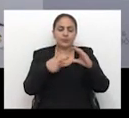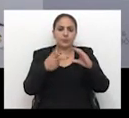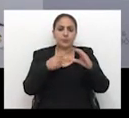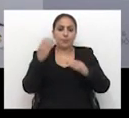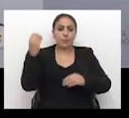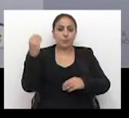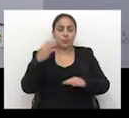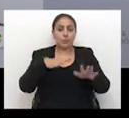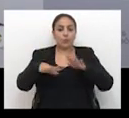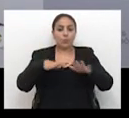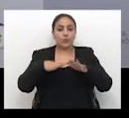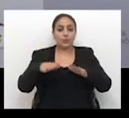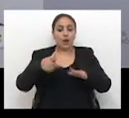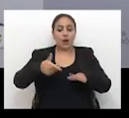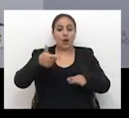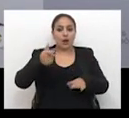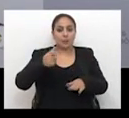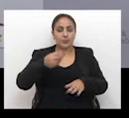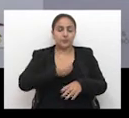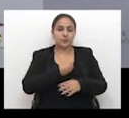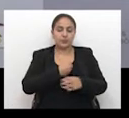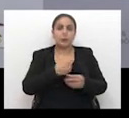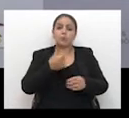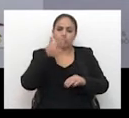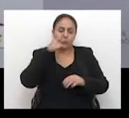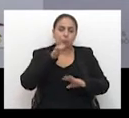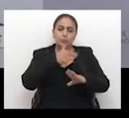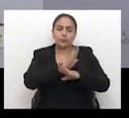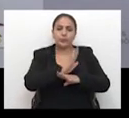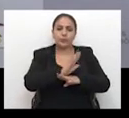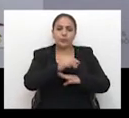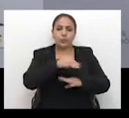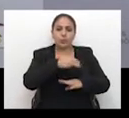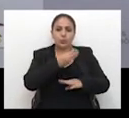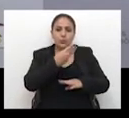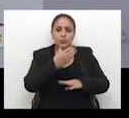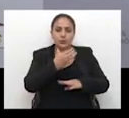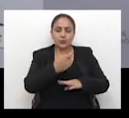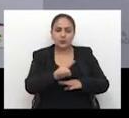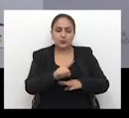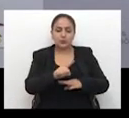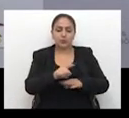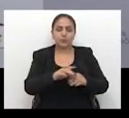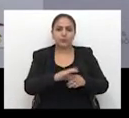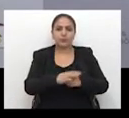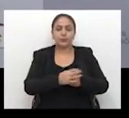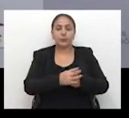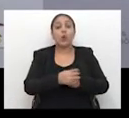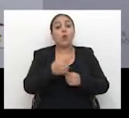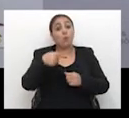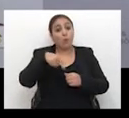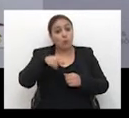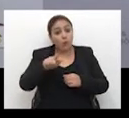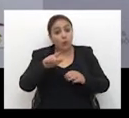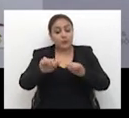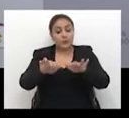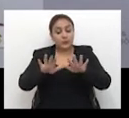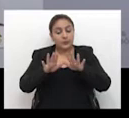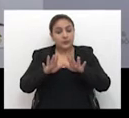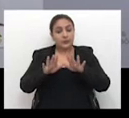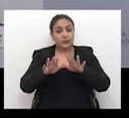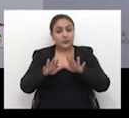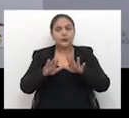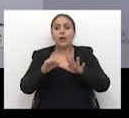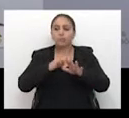de porto alegre com o movimento armas pela vida né foi aprovado a moção movimento em porto alegre foi para a assembléia legislativa